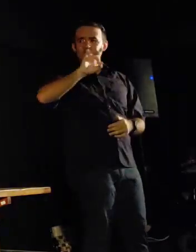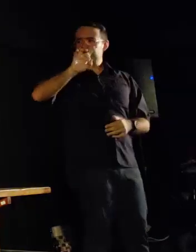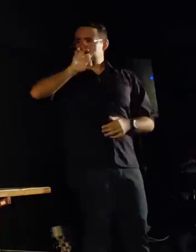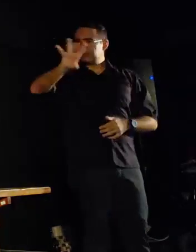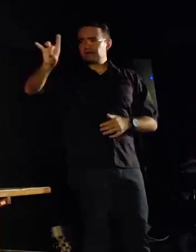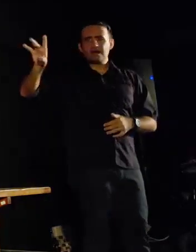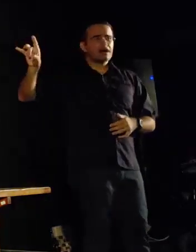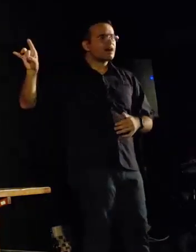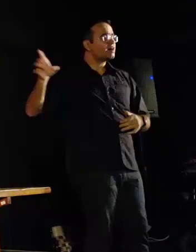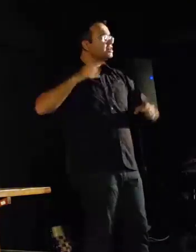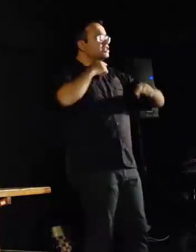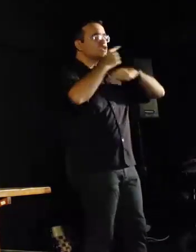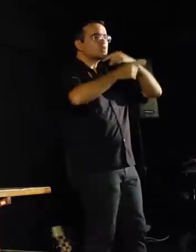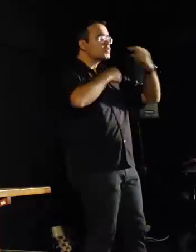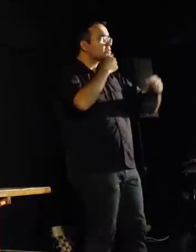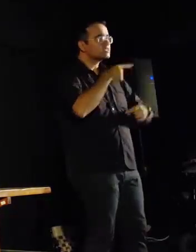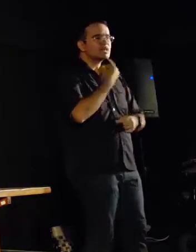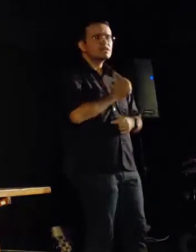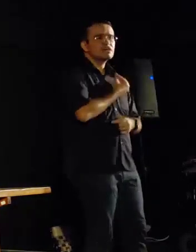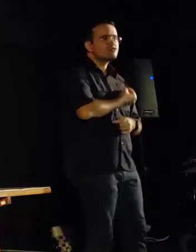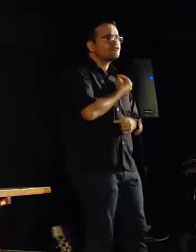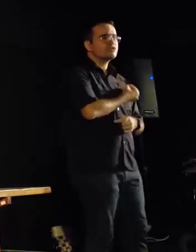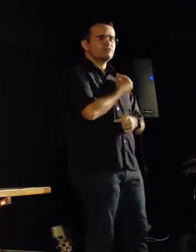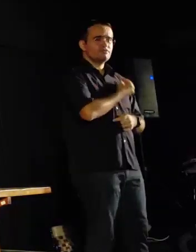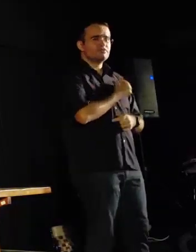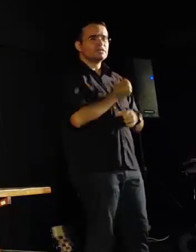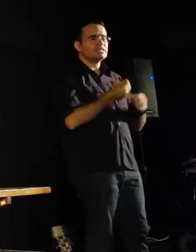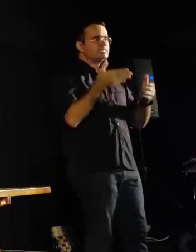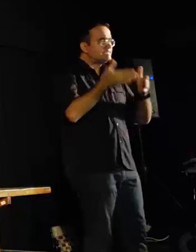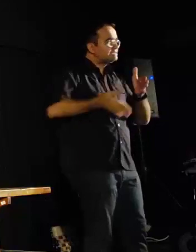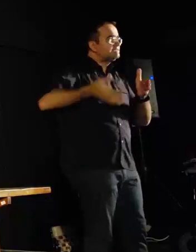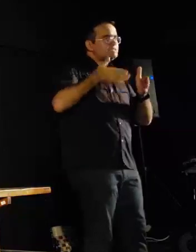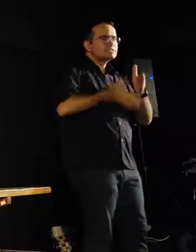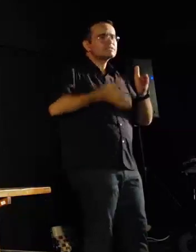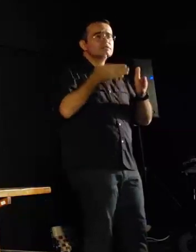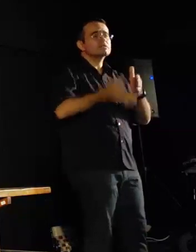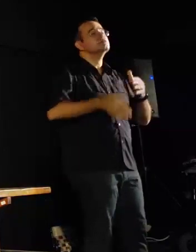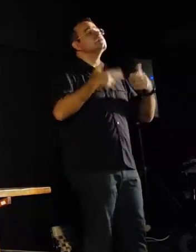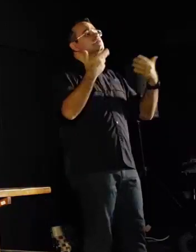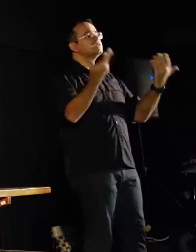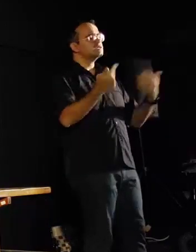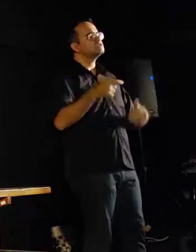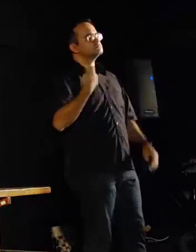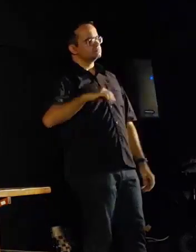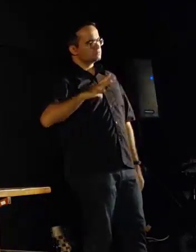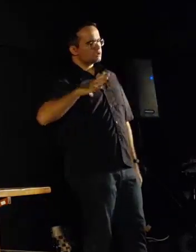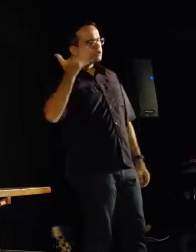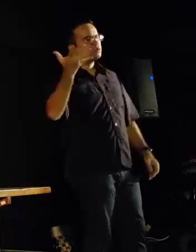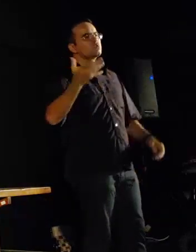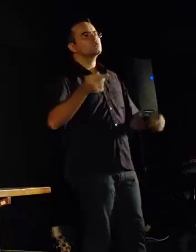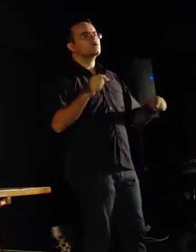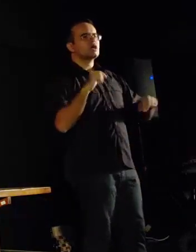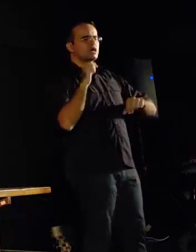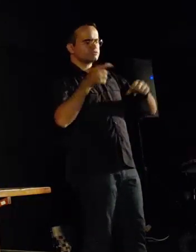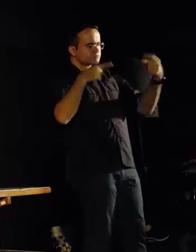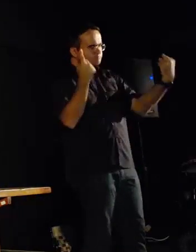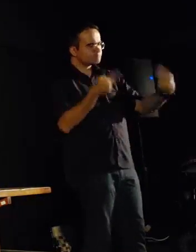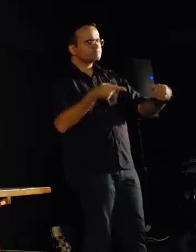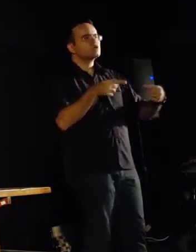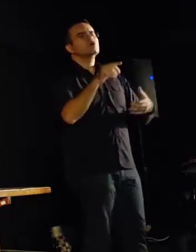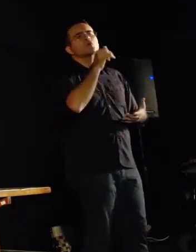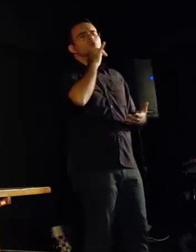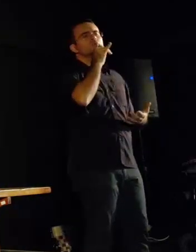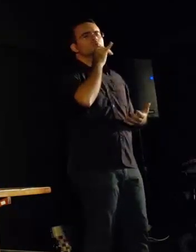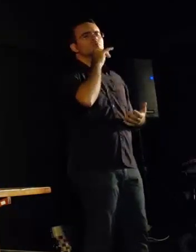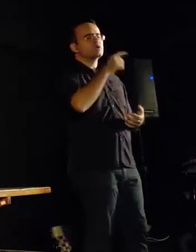impossíveis? Onde nós não poderemos viver? E aí, então, os desafios que penso eu sejam os desafios para esse tempo